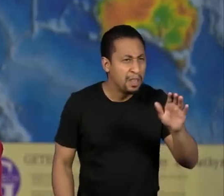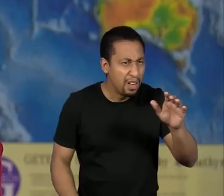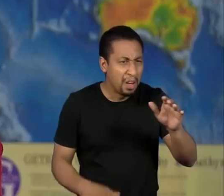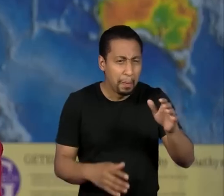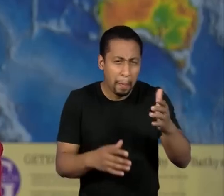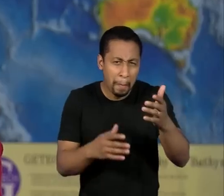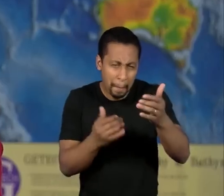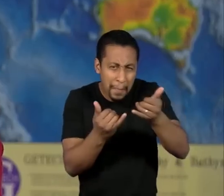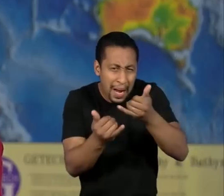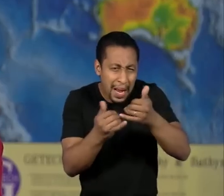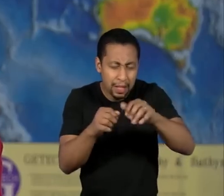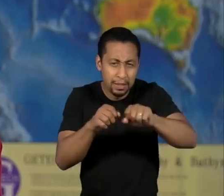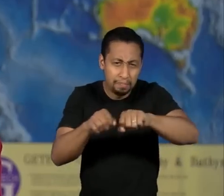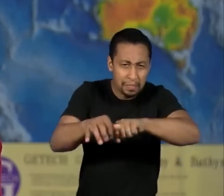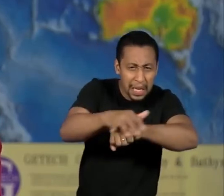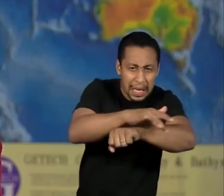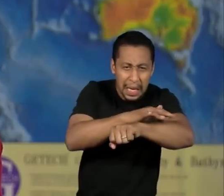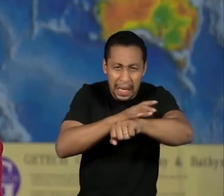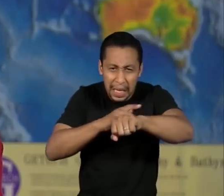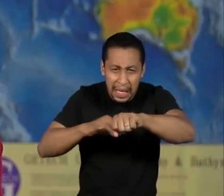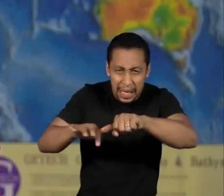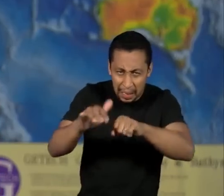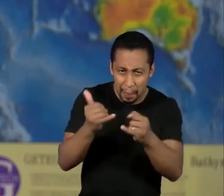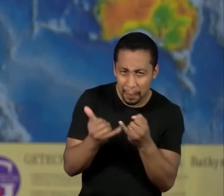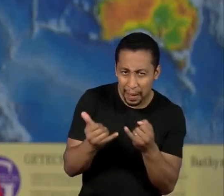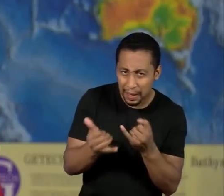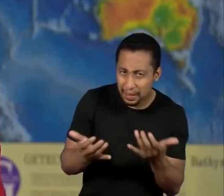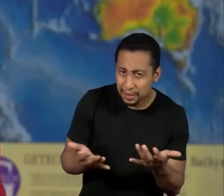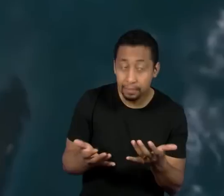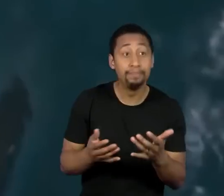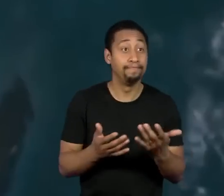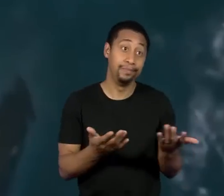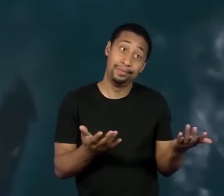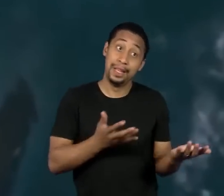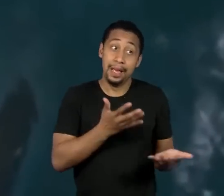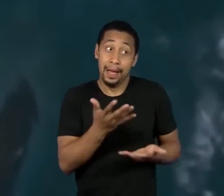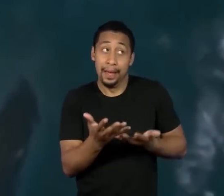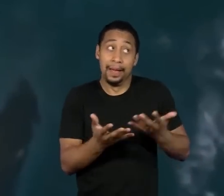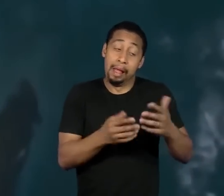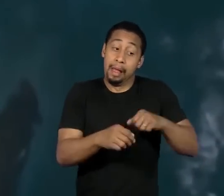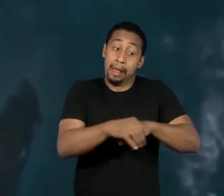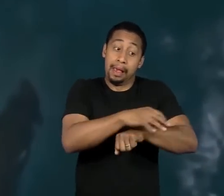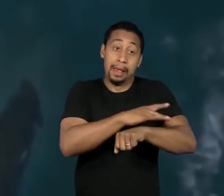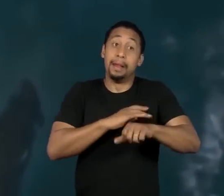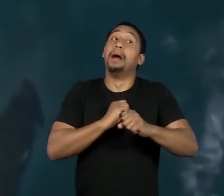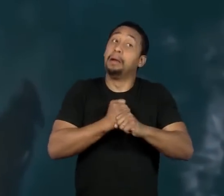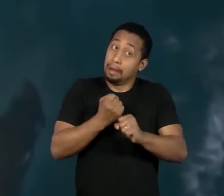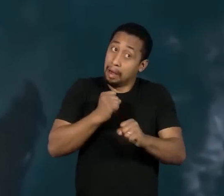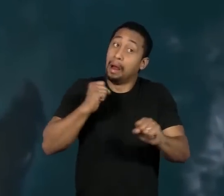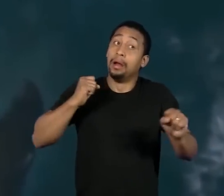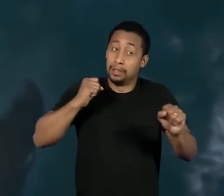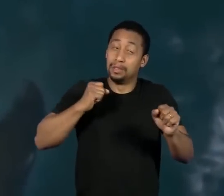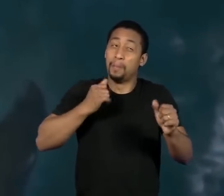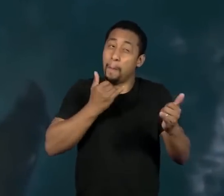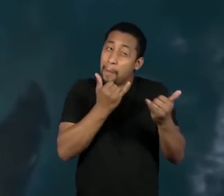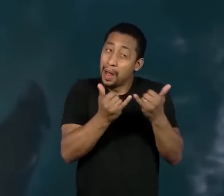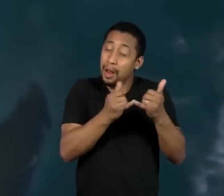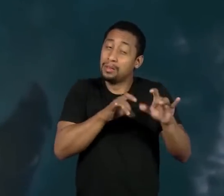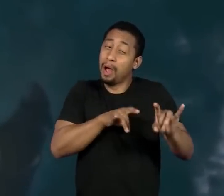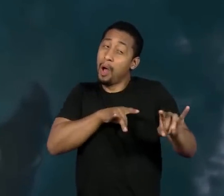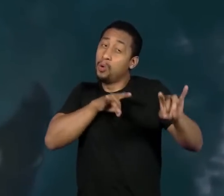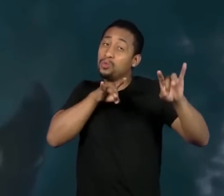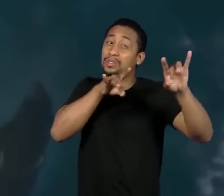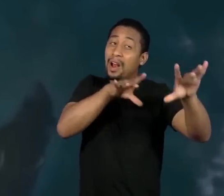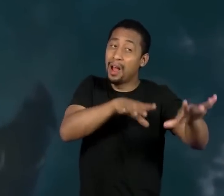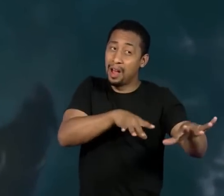menos, ao leste de terra, Isso. separando? É, uma ilha grande, assim, mais ou menos do tamanho da Austrália maior. Então